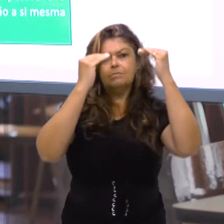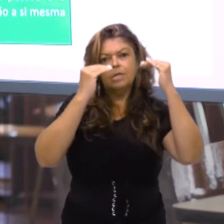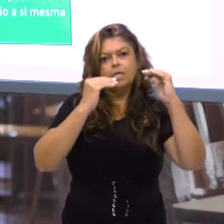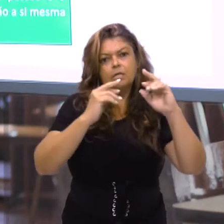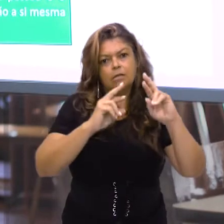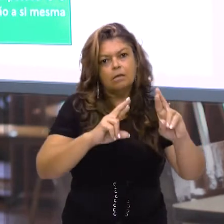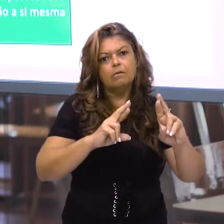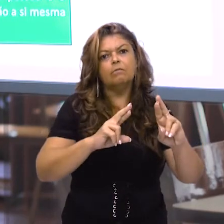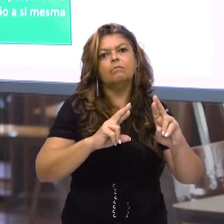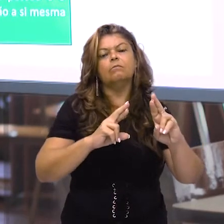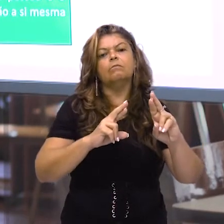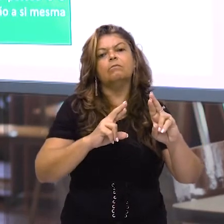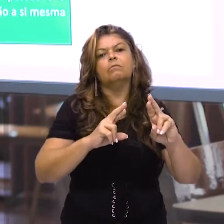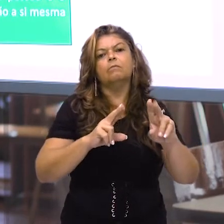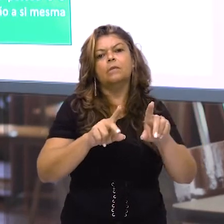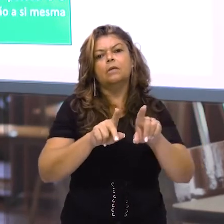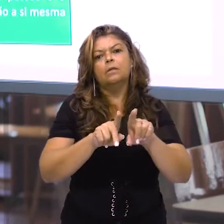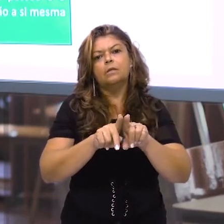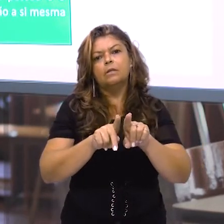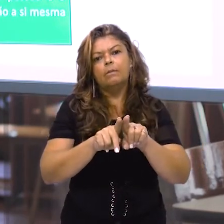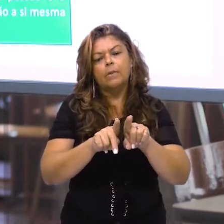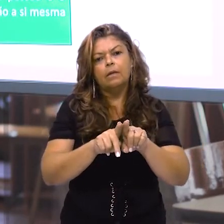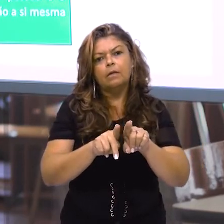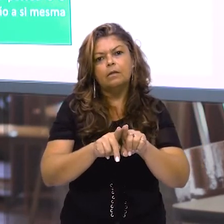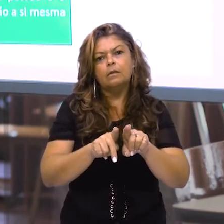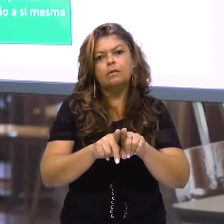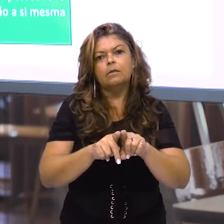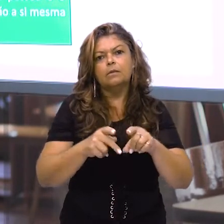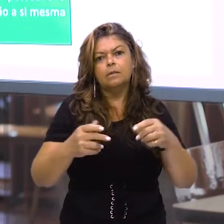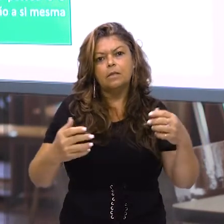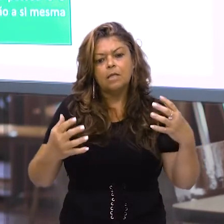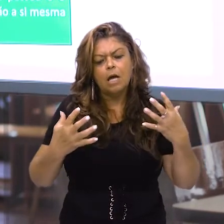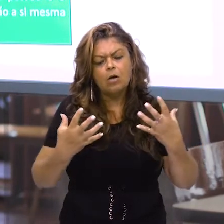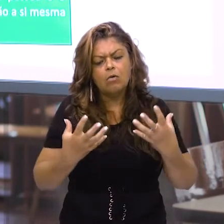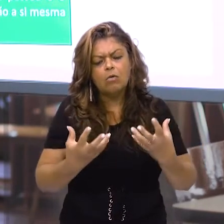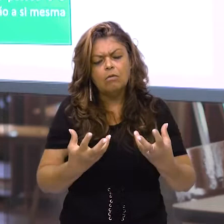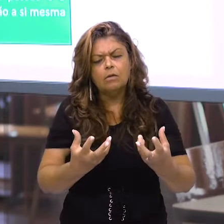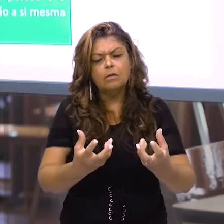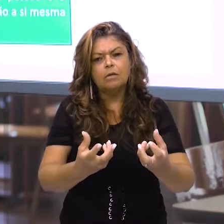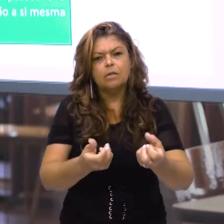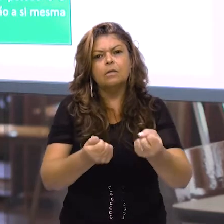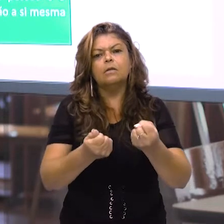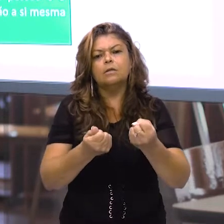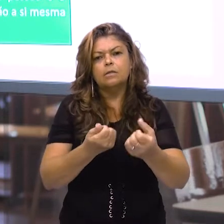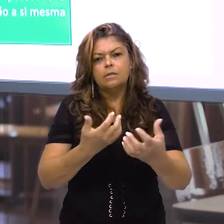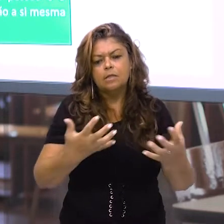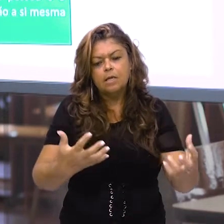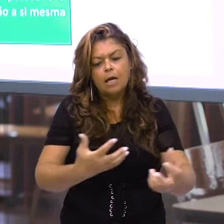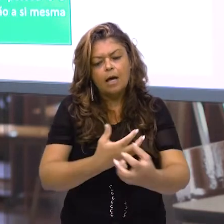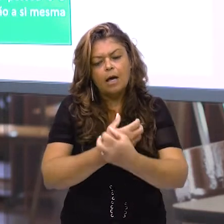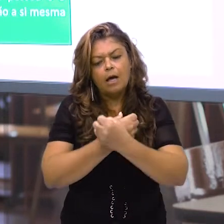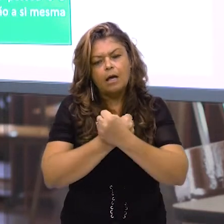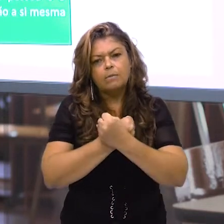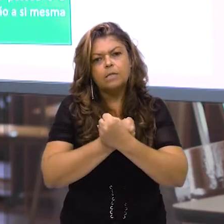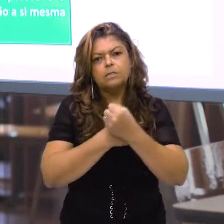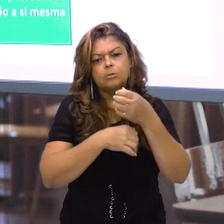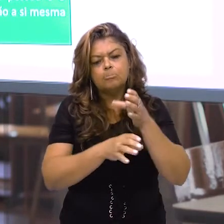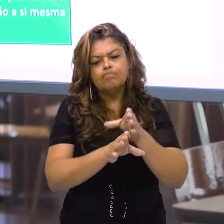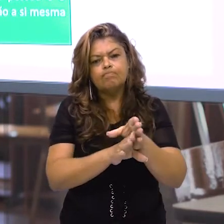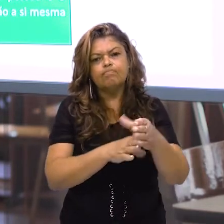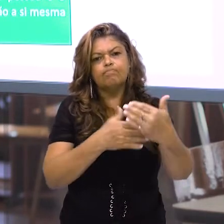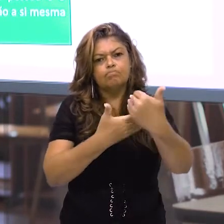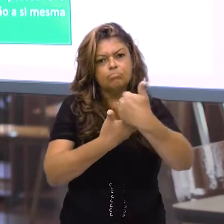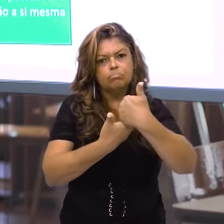tratando-os de maneira respeitosa, sempre fundado nessa acolhida, né, e na responsabilidade, né,